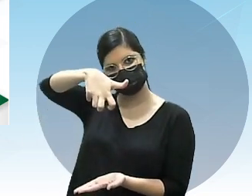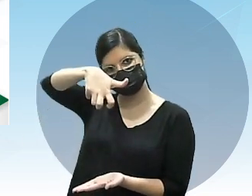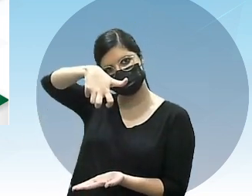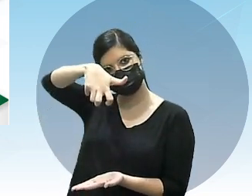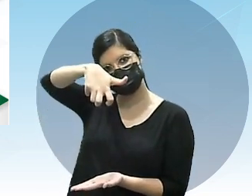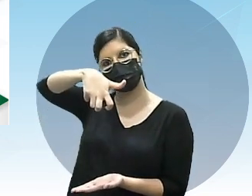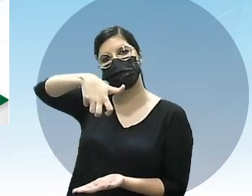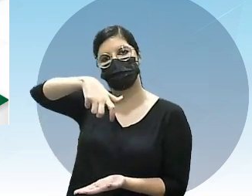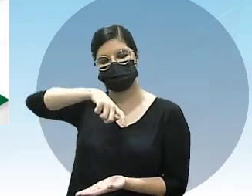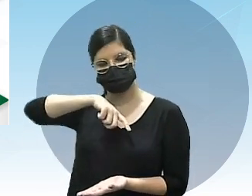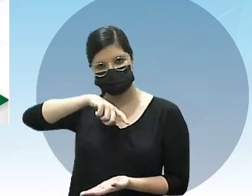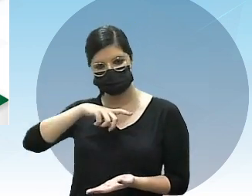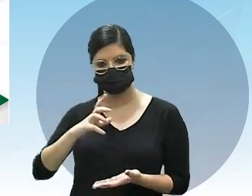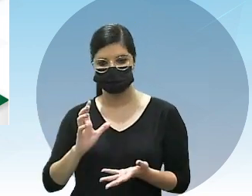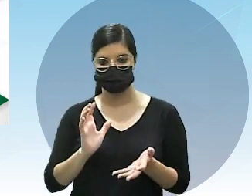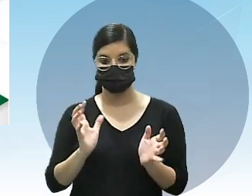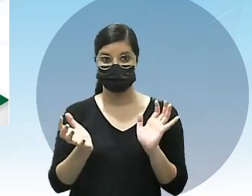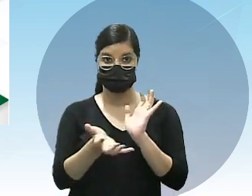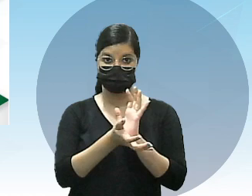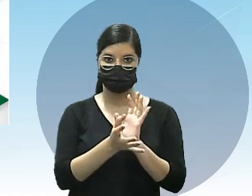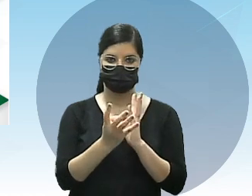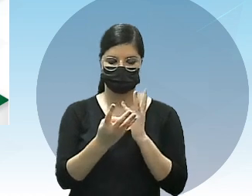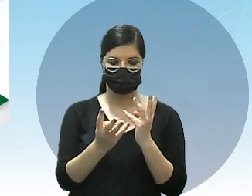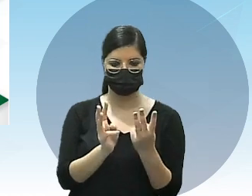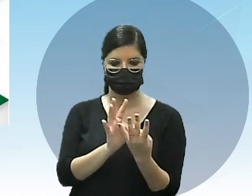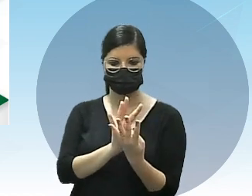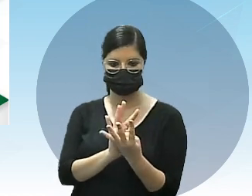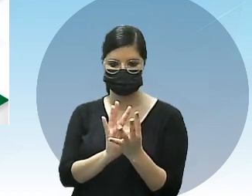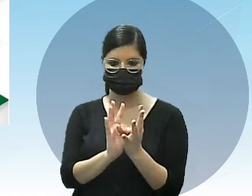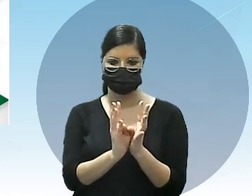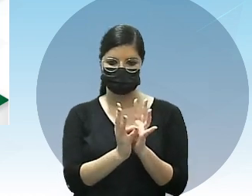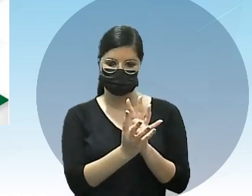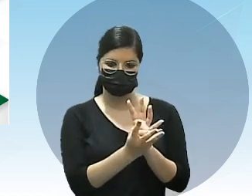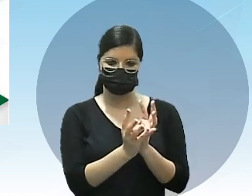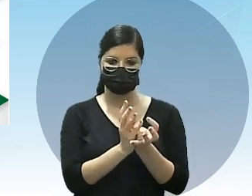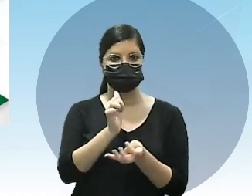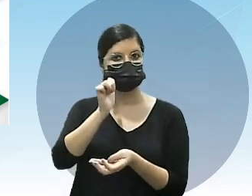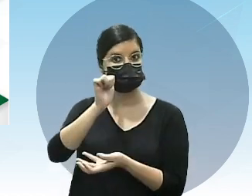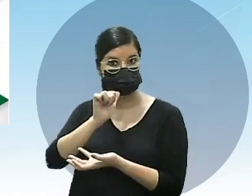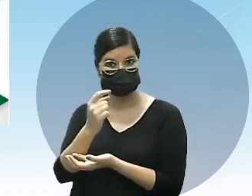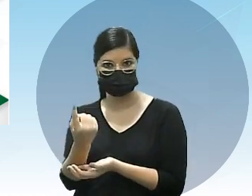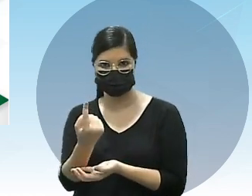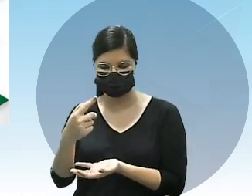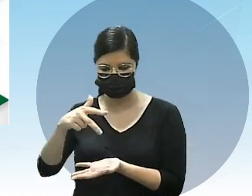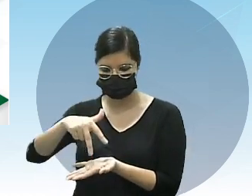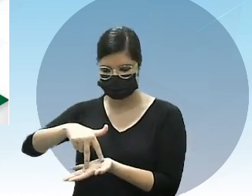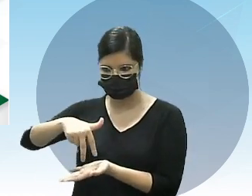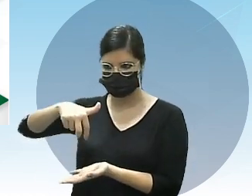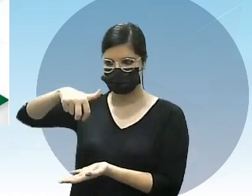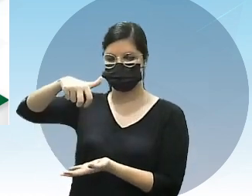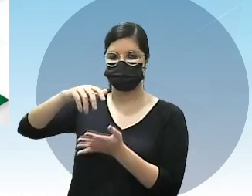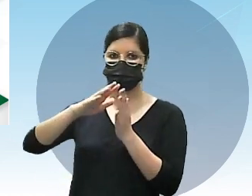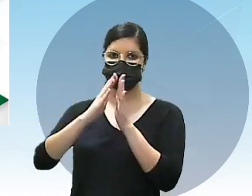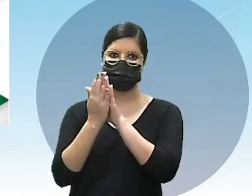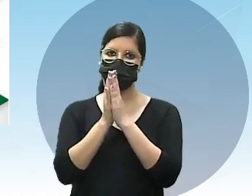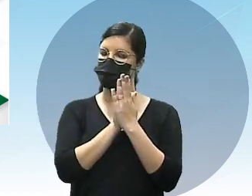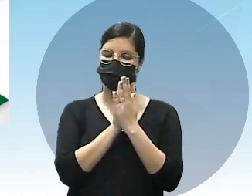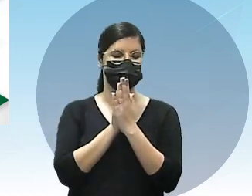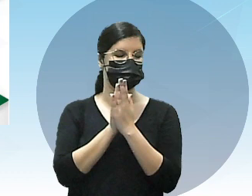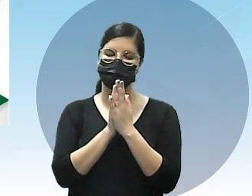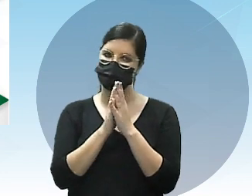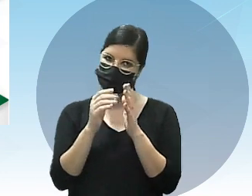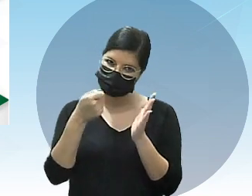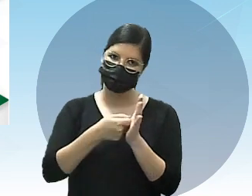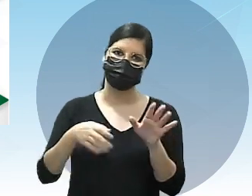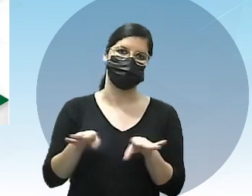ali já uma dança em grupo e aí se você perceber Por exemplo essa mulher dançando e fazendo esse salto né Se fosse no balela terei fazer o